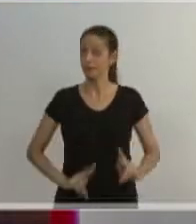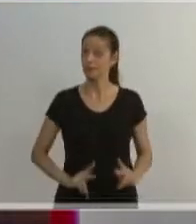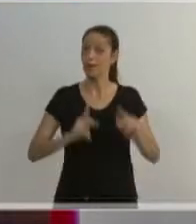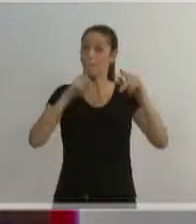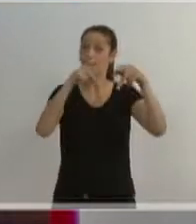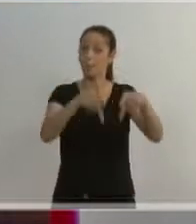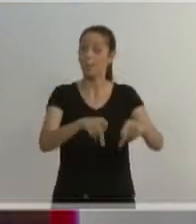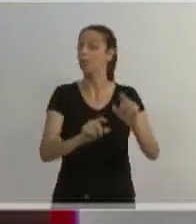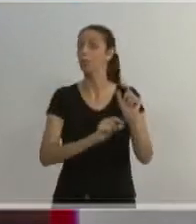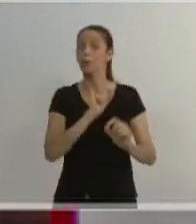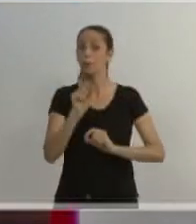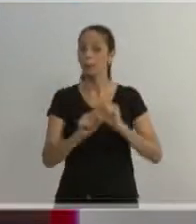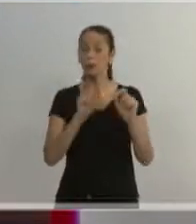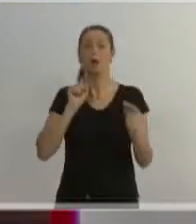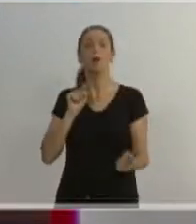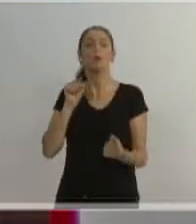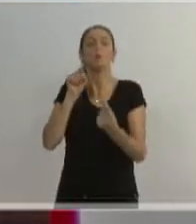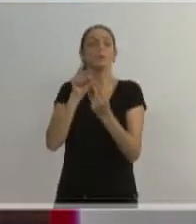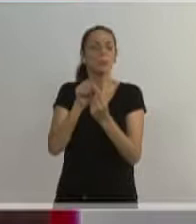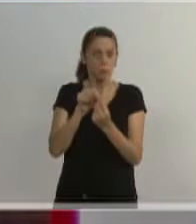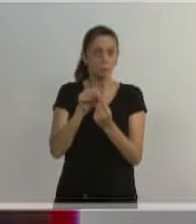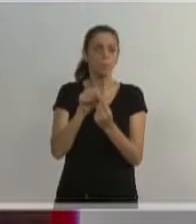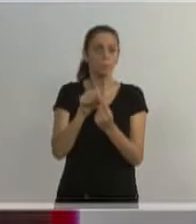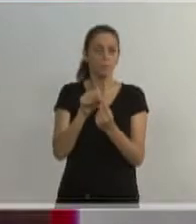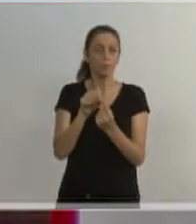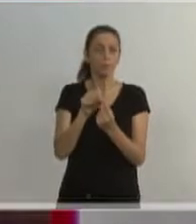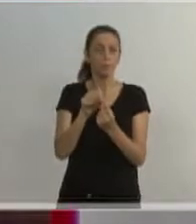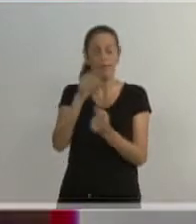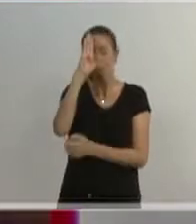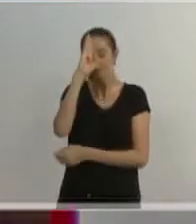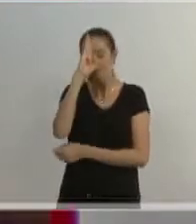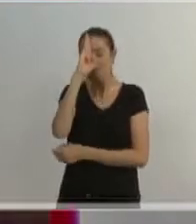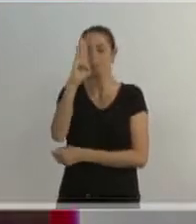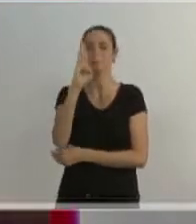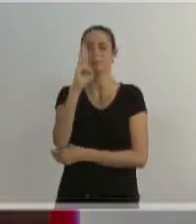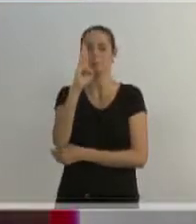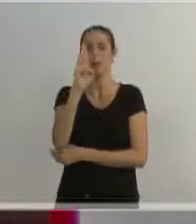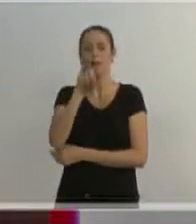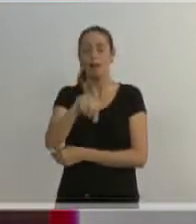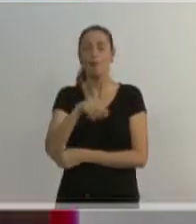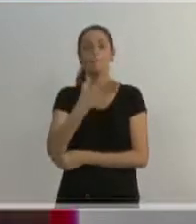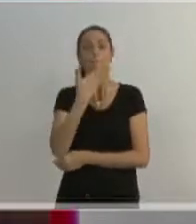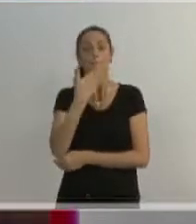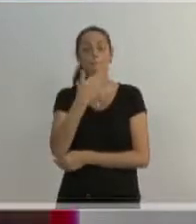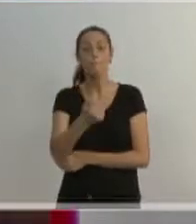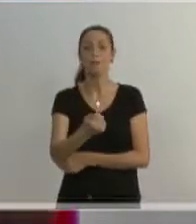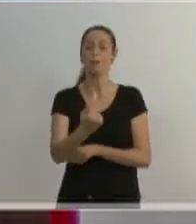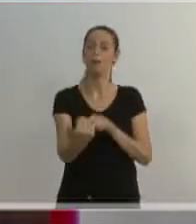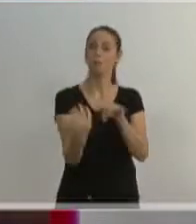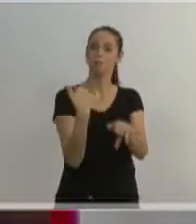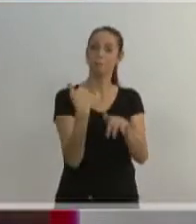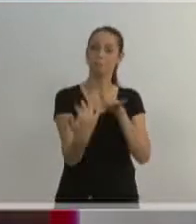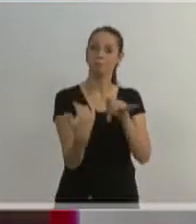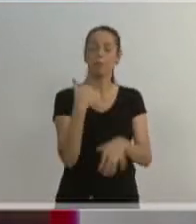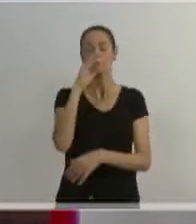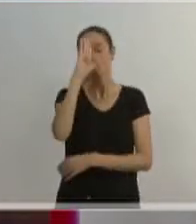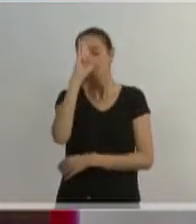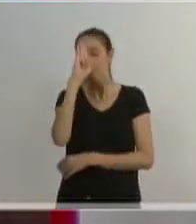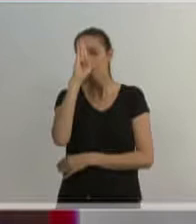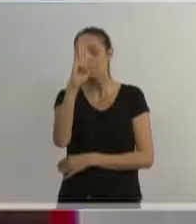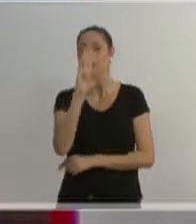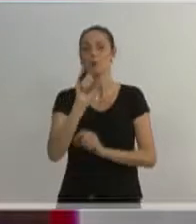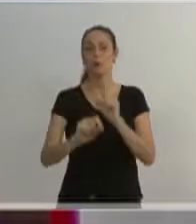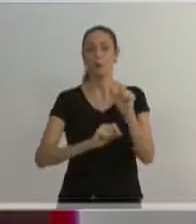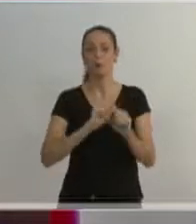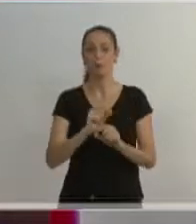o objetivo principal de melhorar o fluxo principalmente de